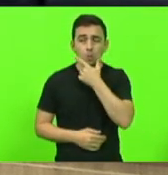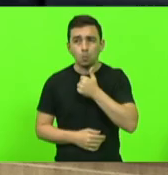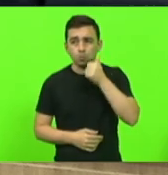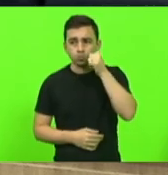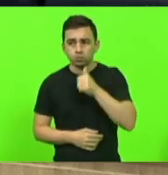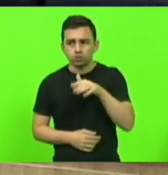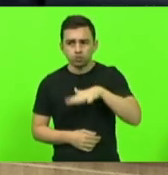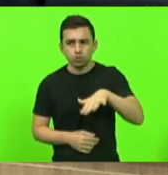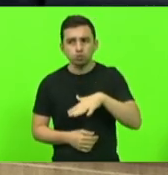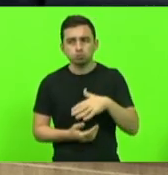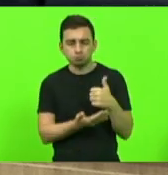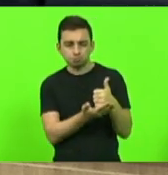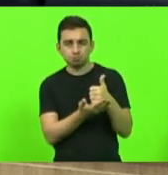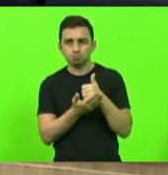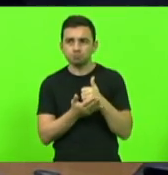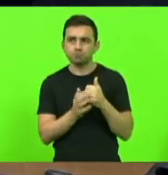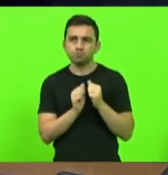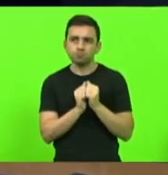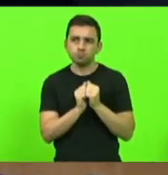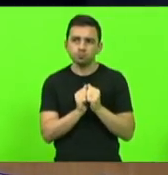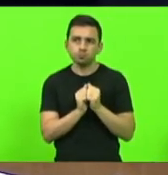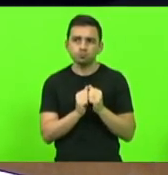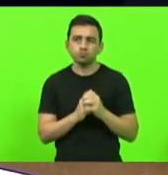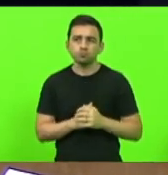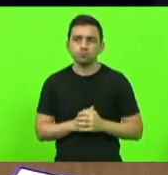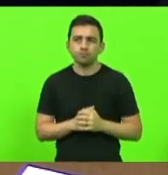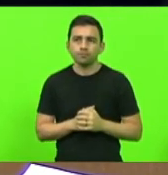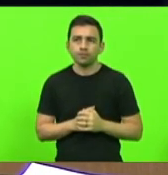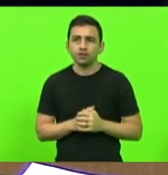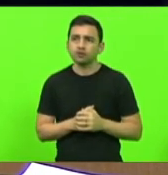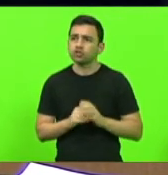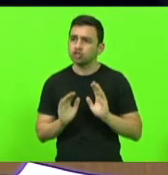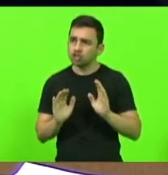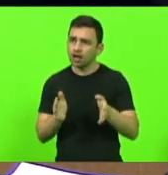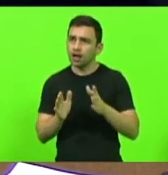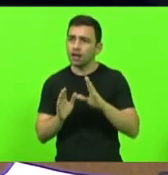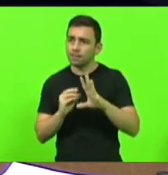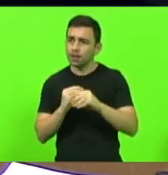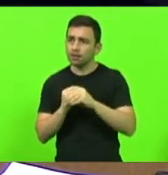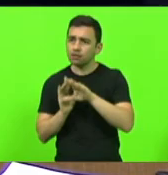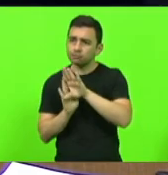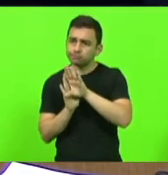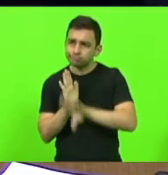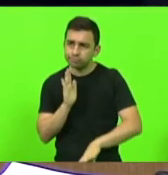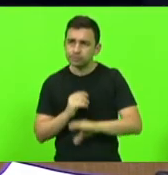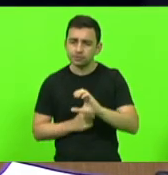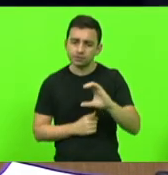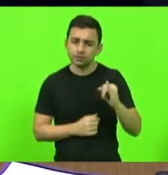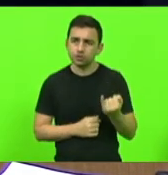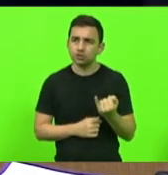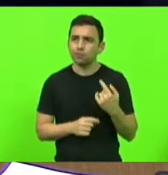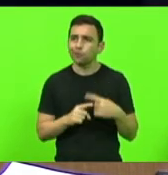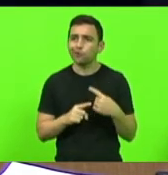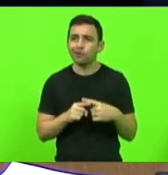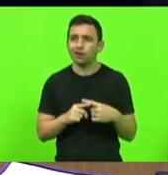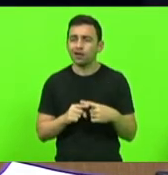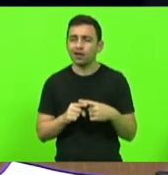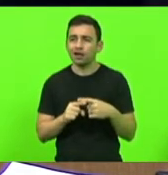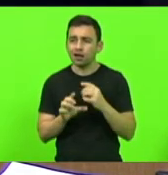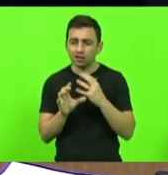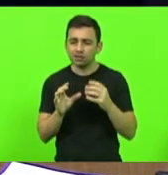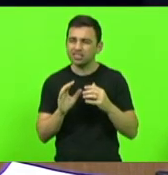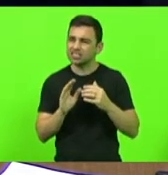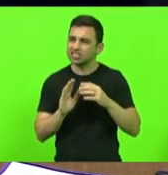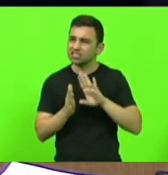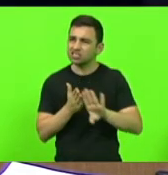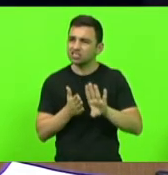quem nos acompanha, nós derrubamos esta emenda na CCJ justamente pela descaracterização que